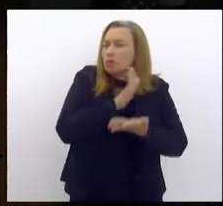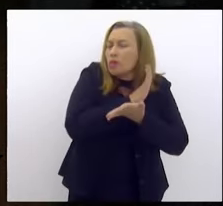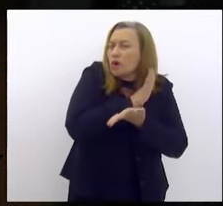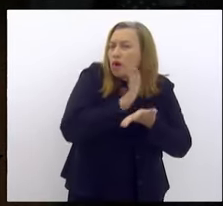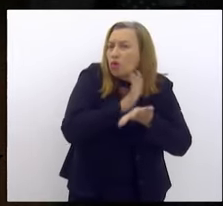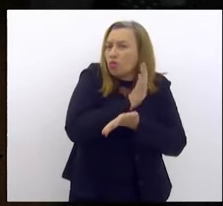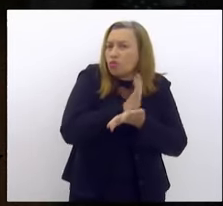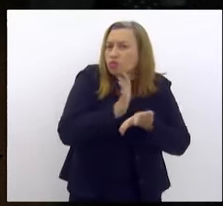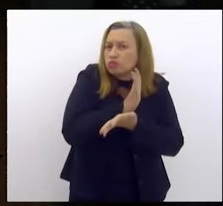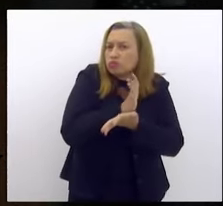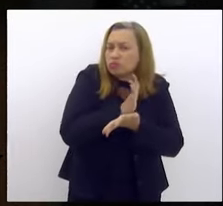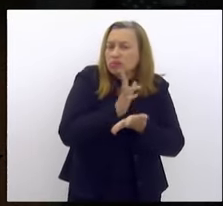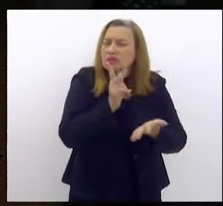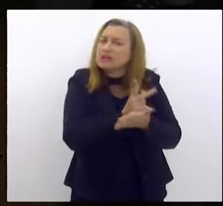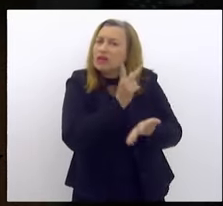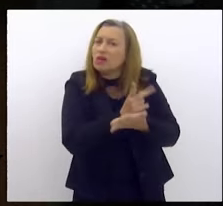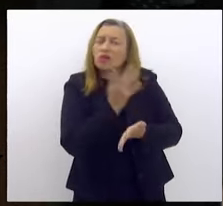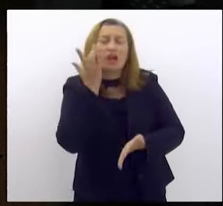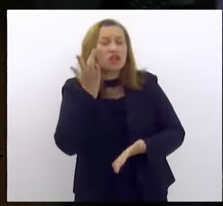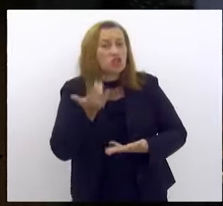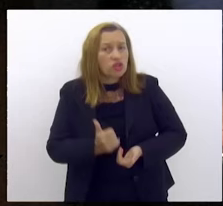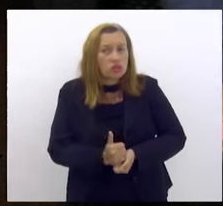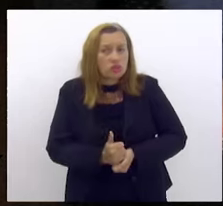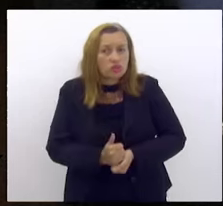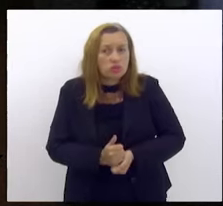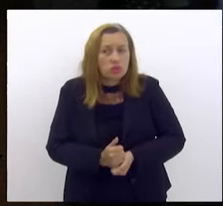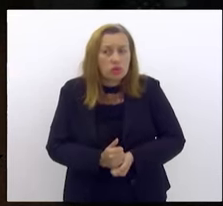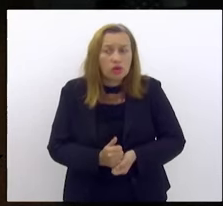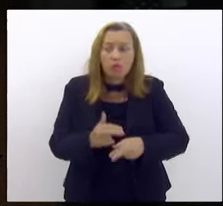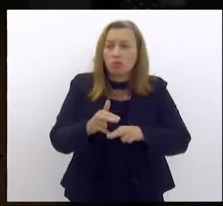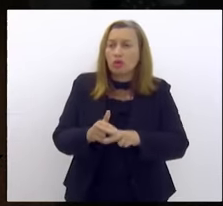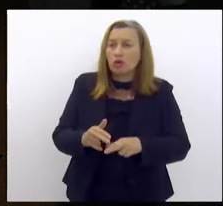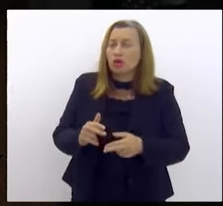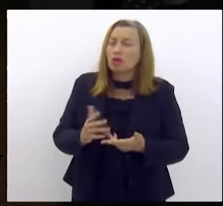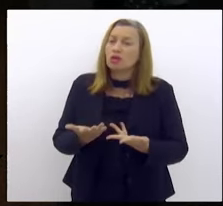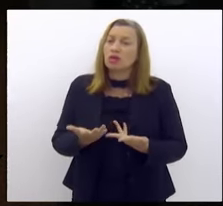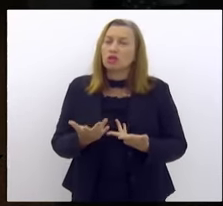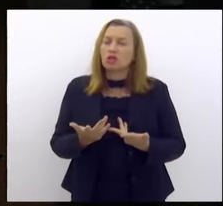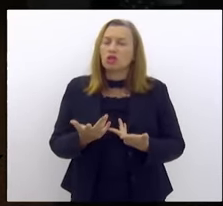gente considere equivocado por parte do governo. As críticas nunca foram pontuais ao